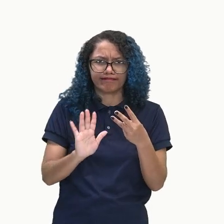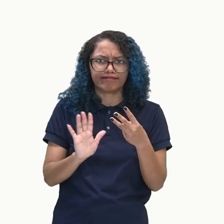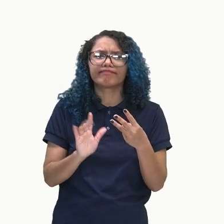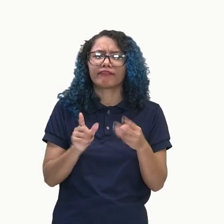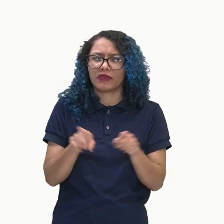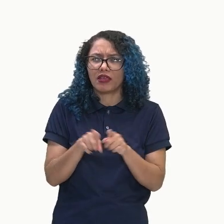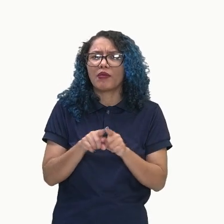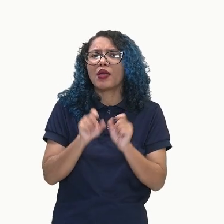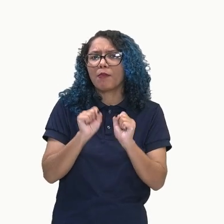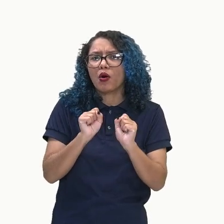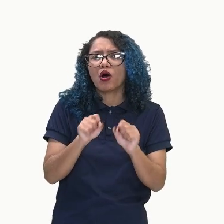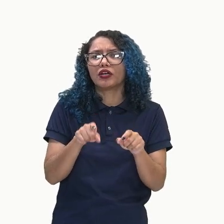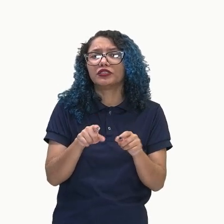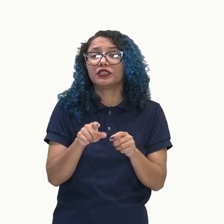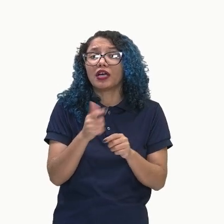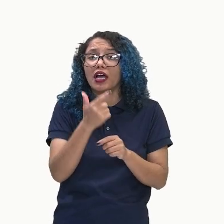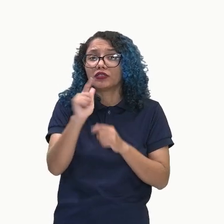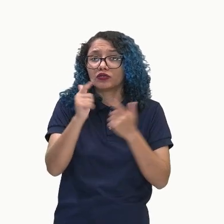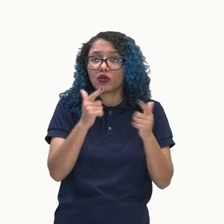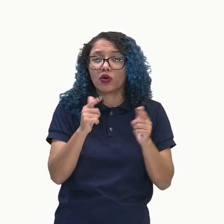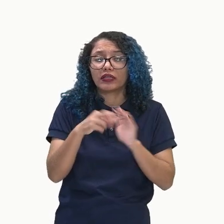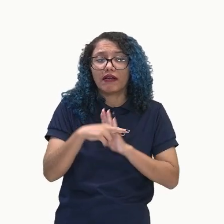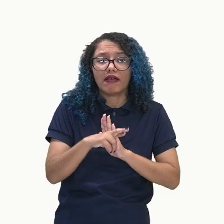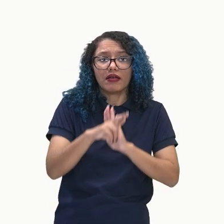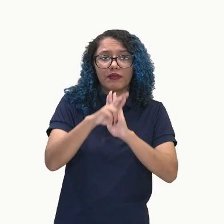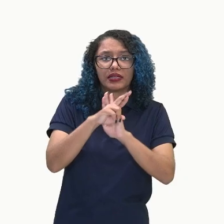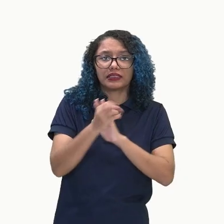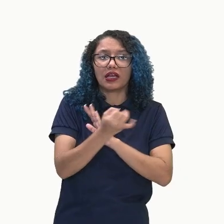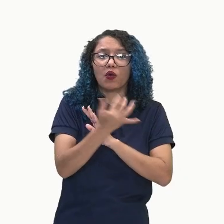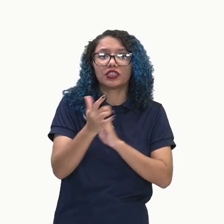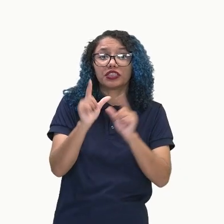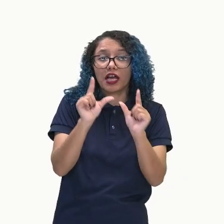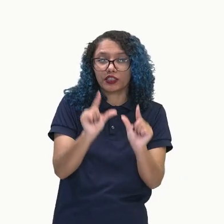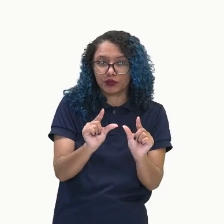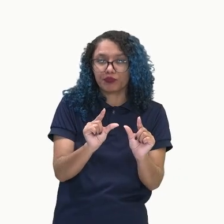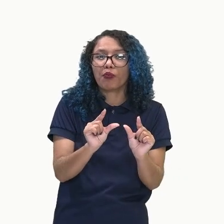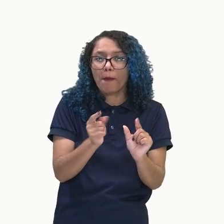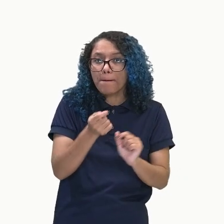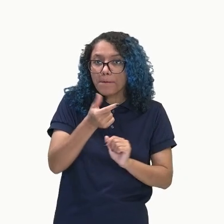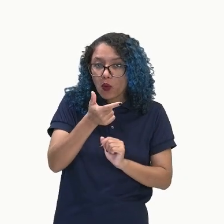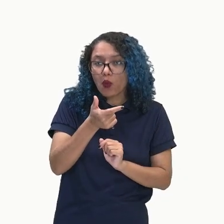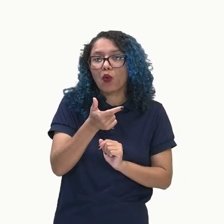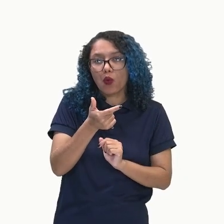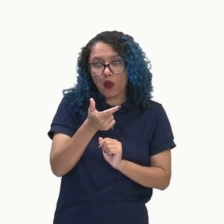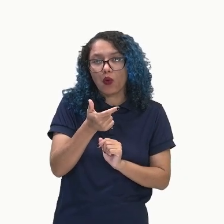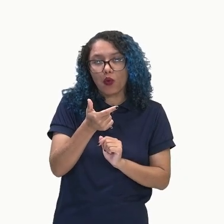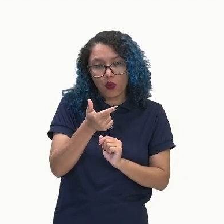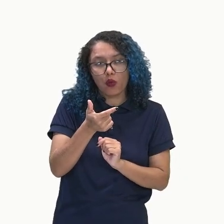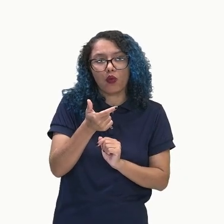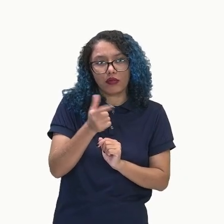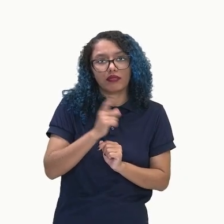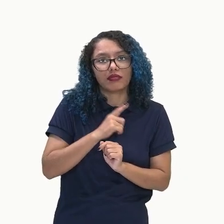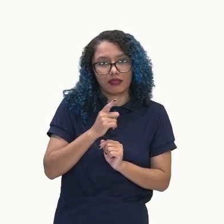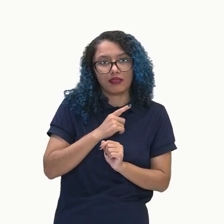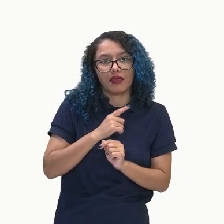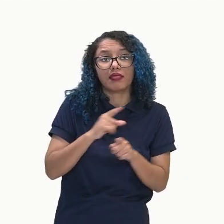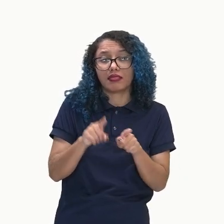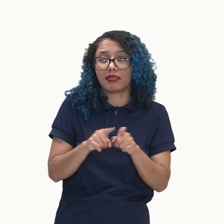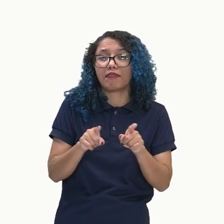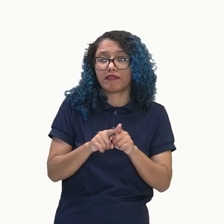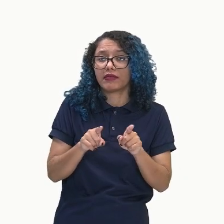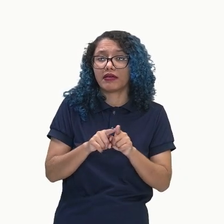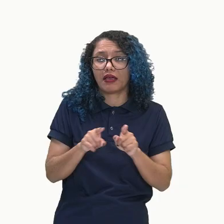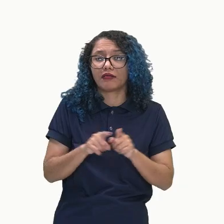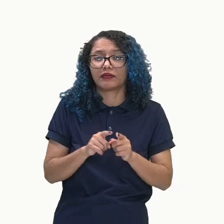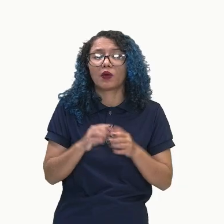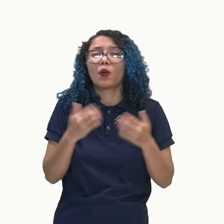Eu tenho também as que representam pequenos volumes, pequenas quantidades, que